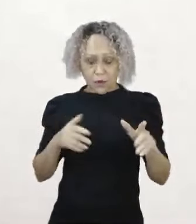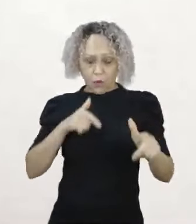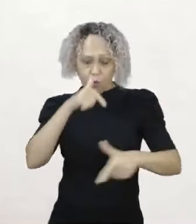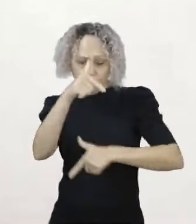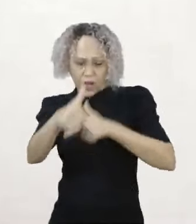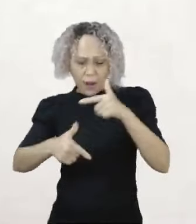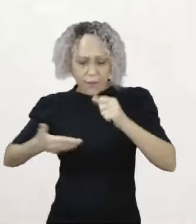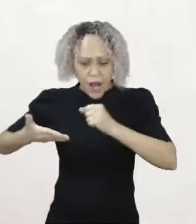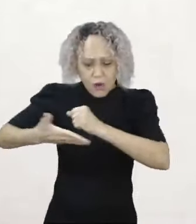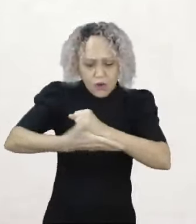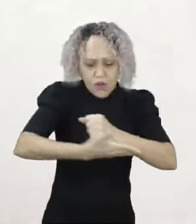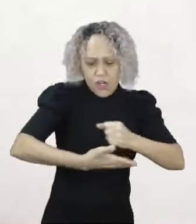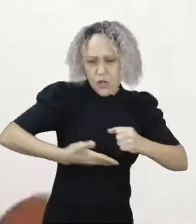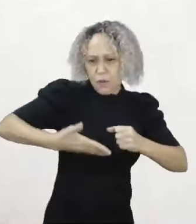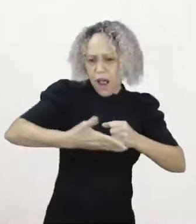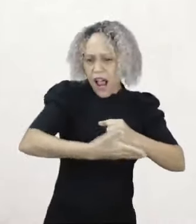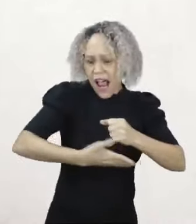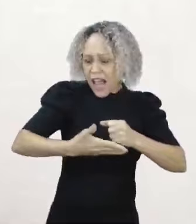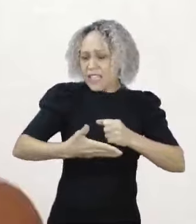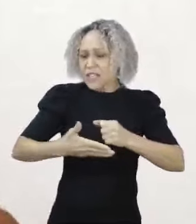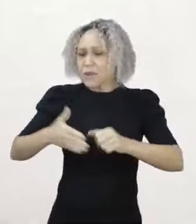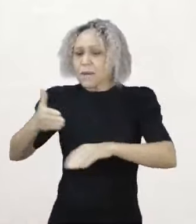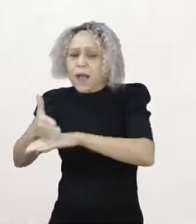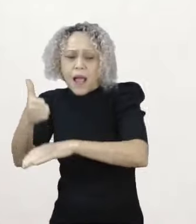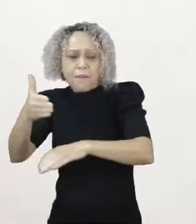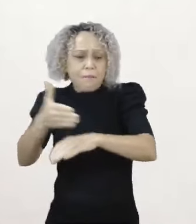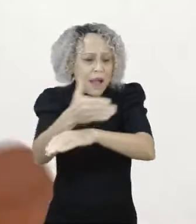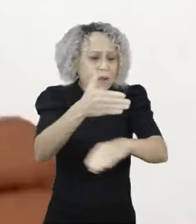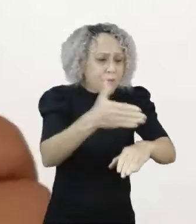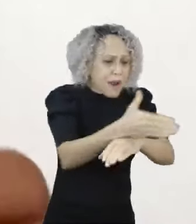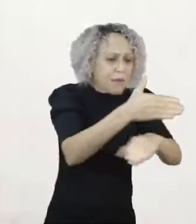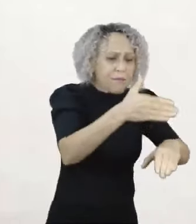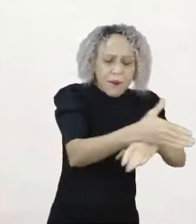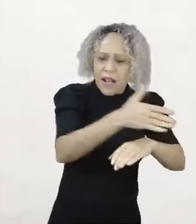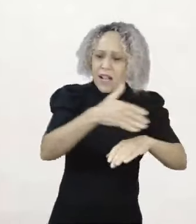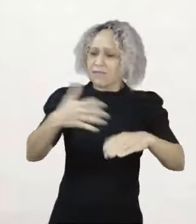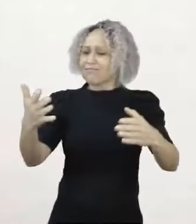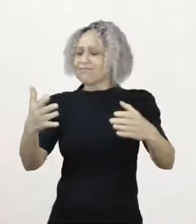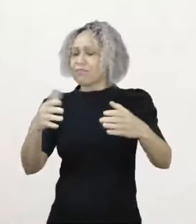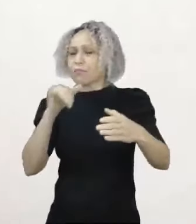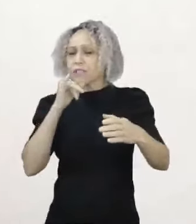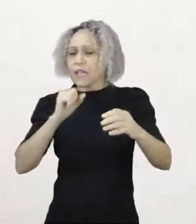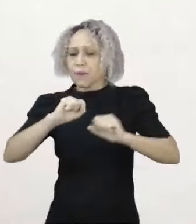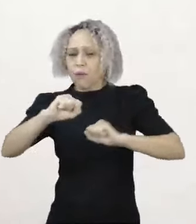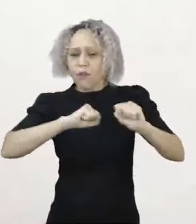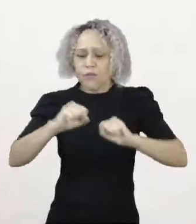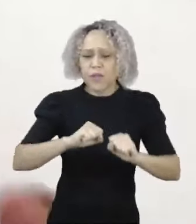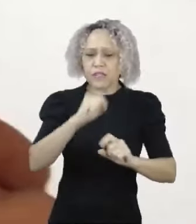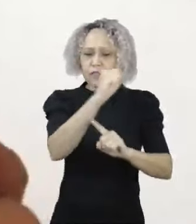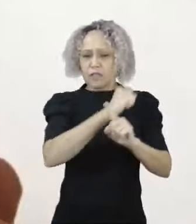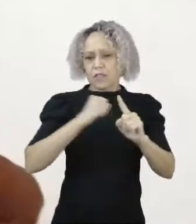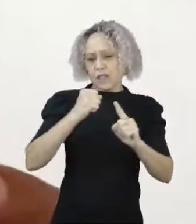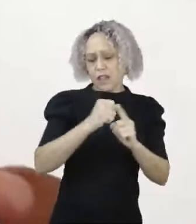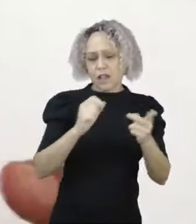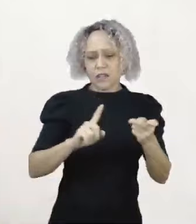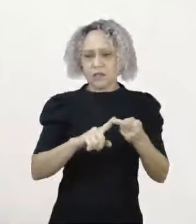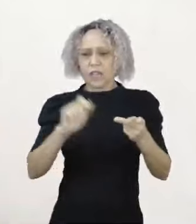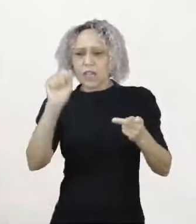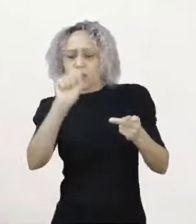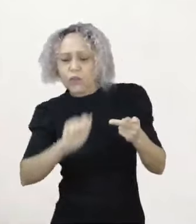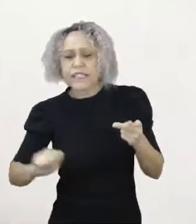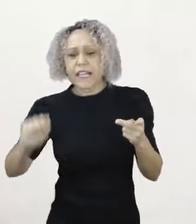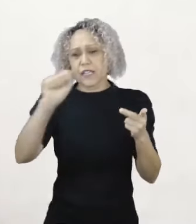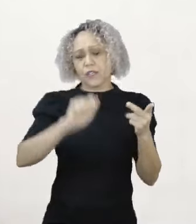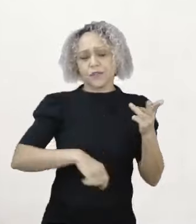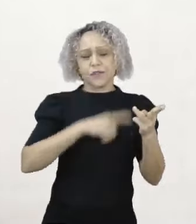de base que nós estamos aqui buscando intensificar com os movimentos sociais com as associações né com a